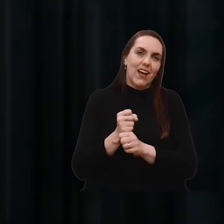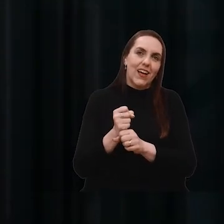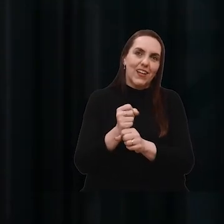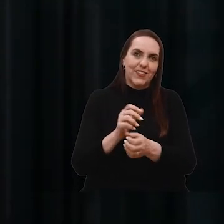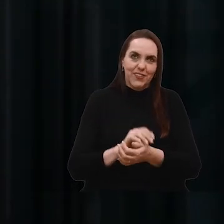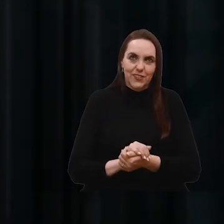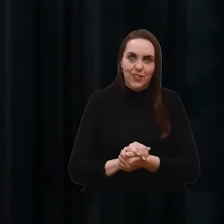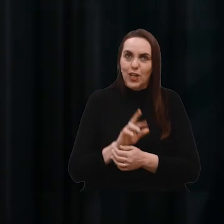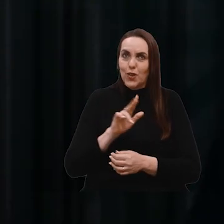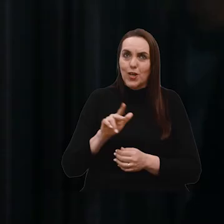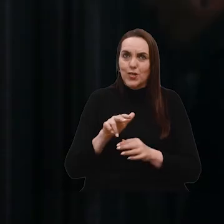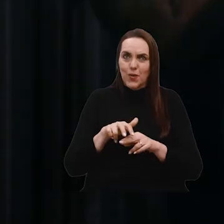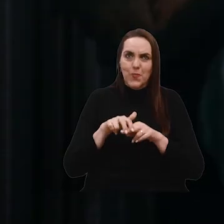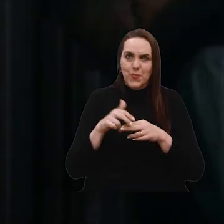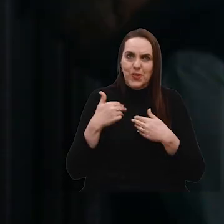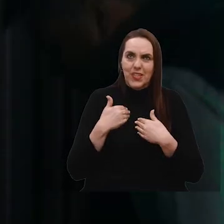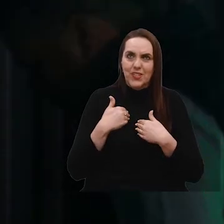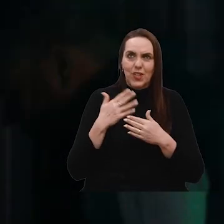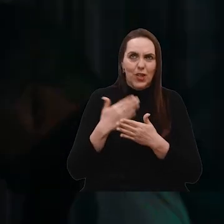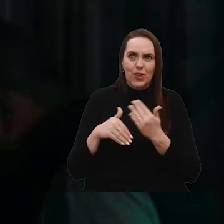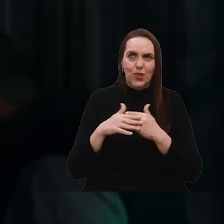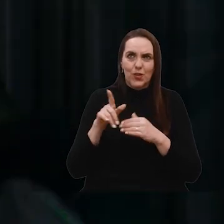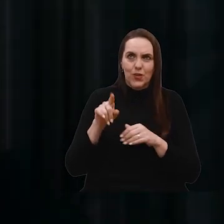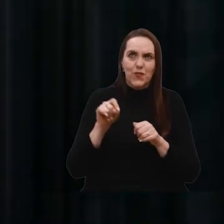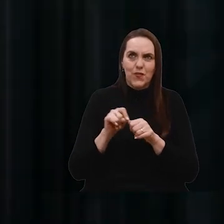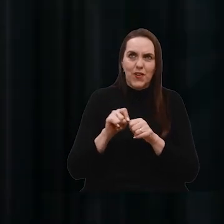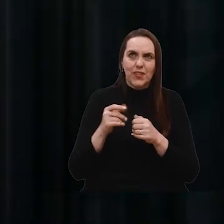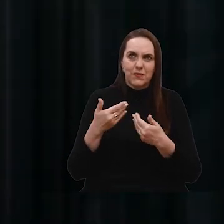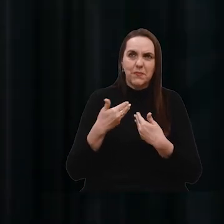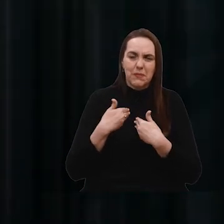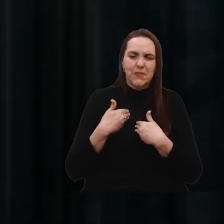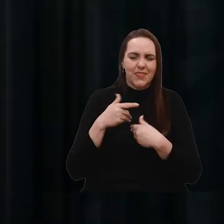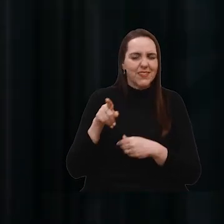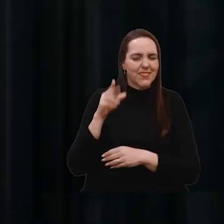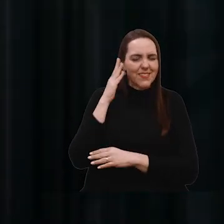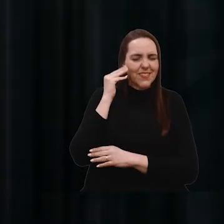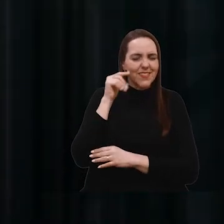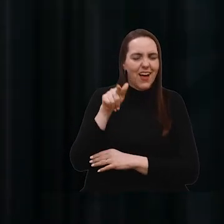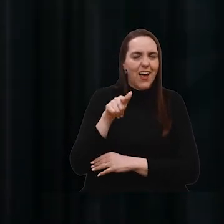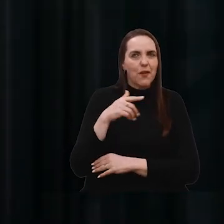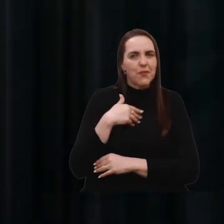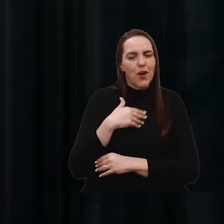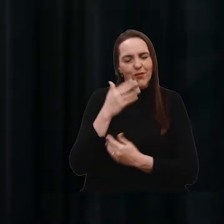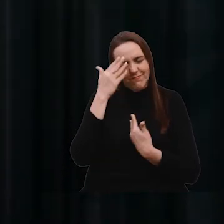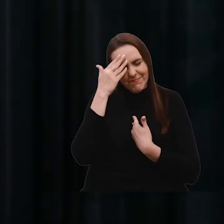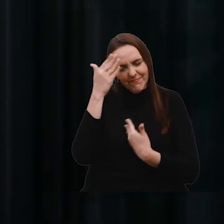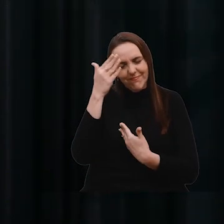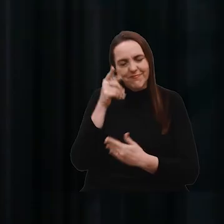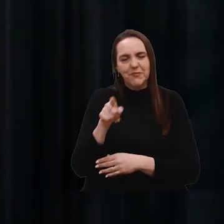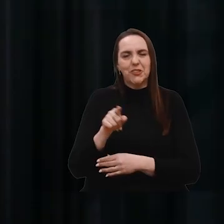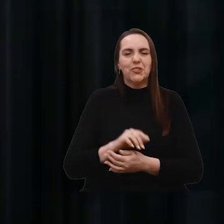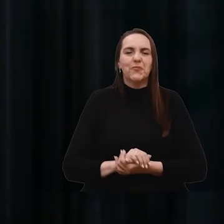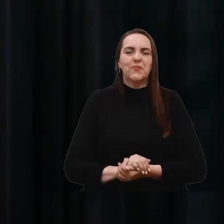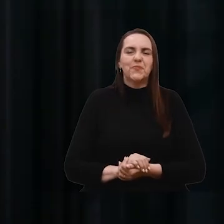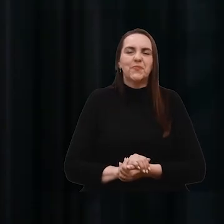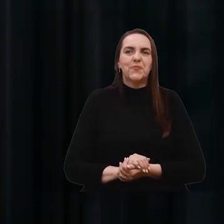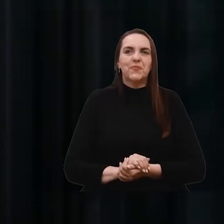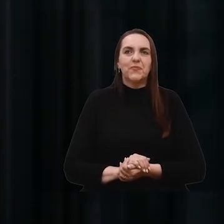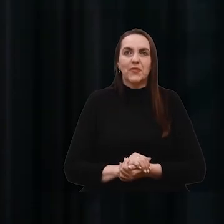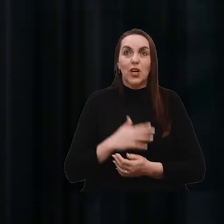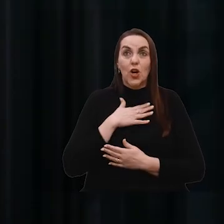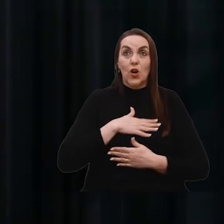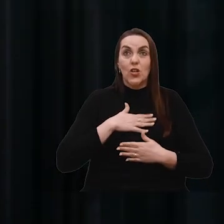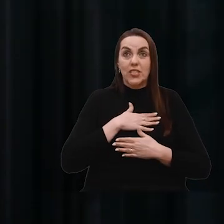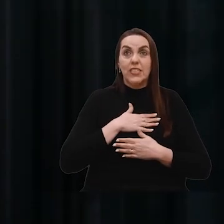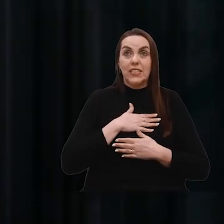de tantos anos. Não só por isso, mas por tudo que tu fazes por mim, e tu sabe bem quanto eu sou